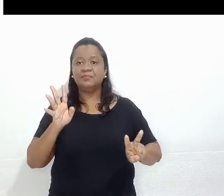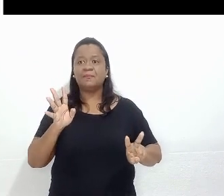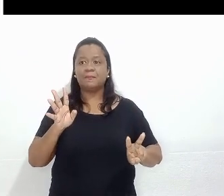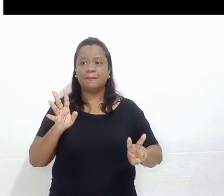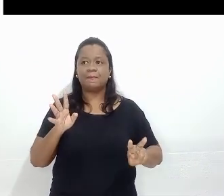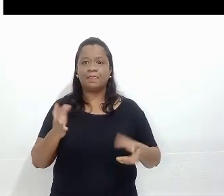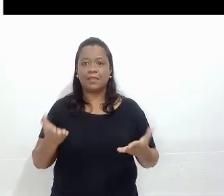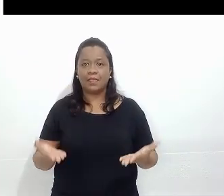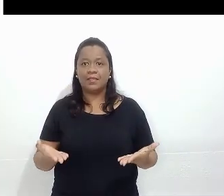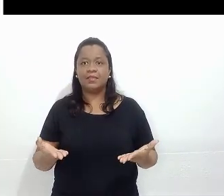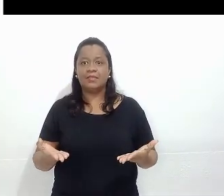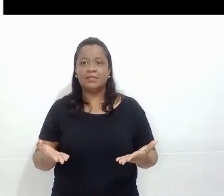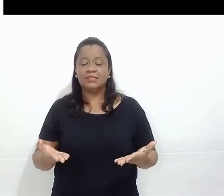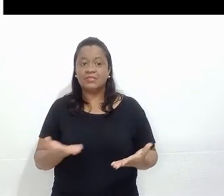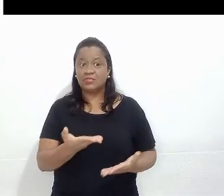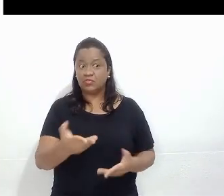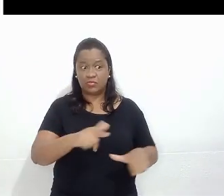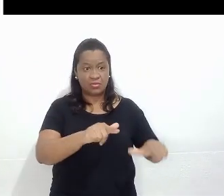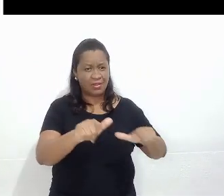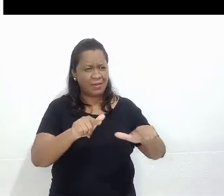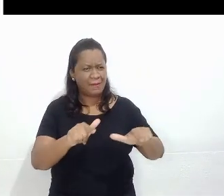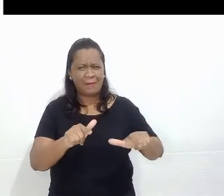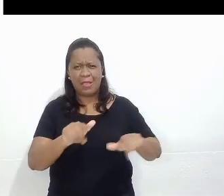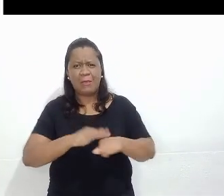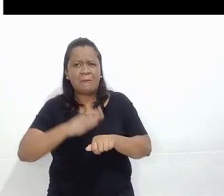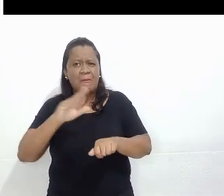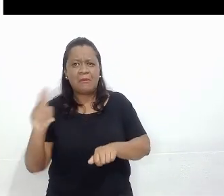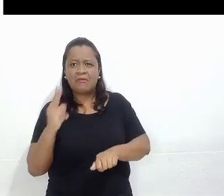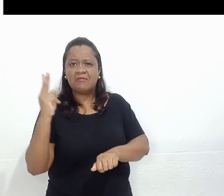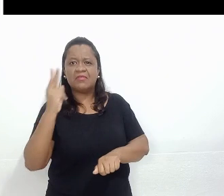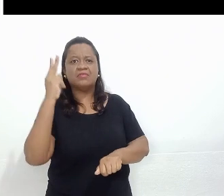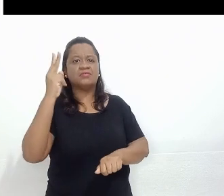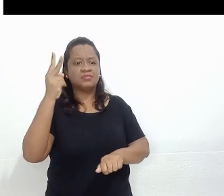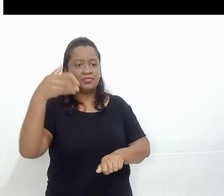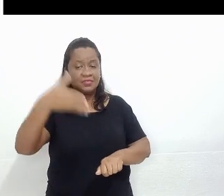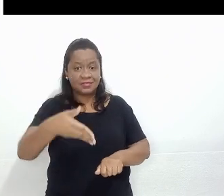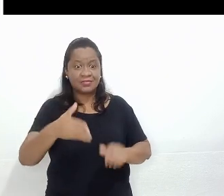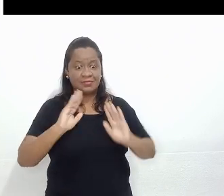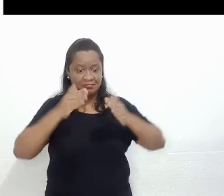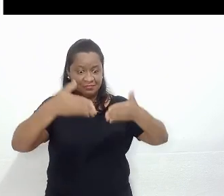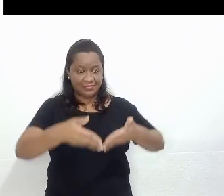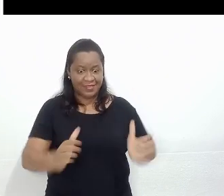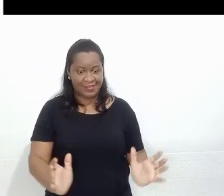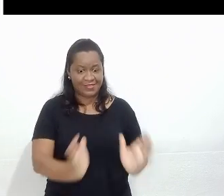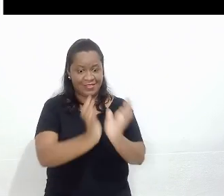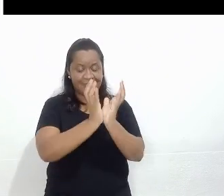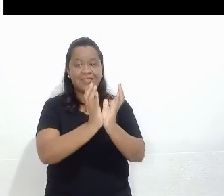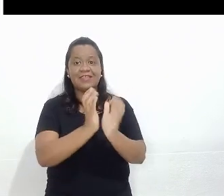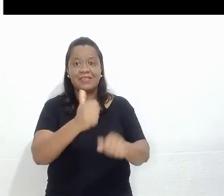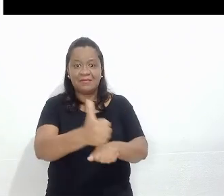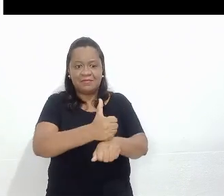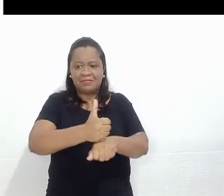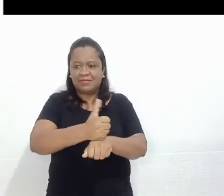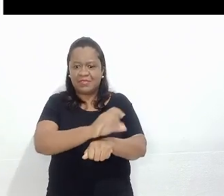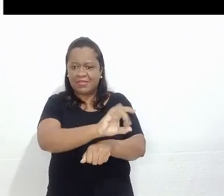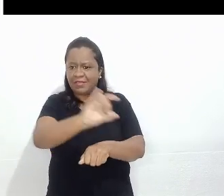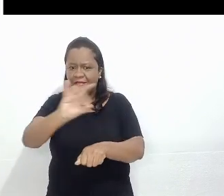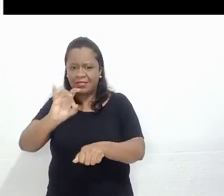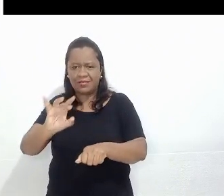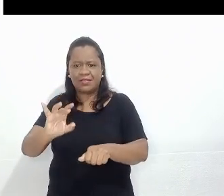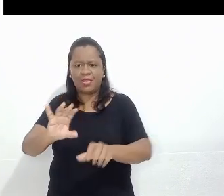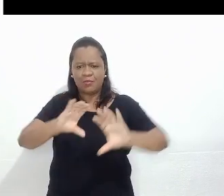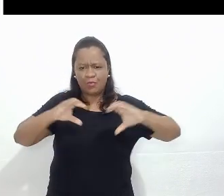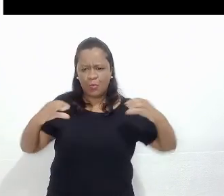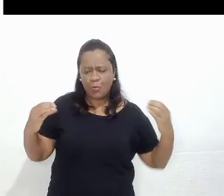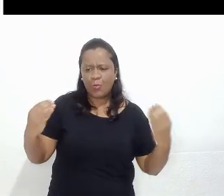assim, dos trabalhos que mais valoriza essa coisa da equipe, né? Da função mesmo de cada um, do